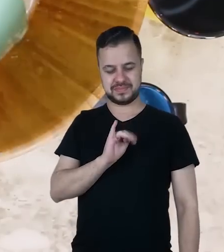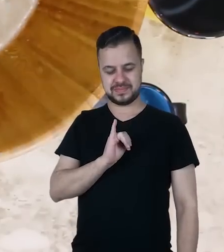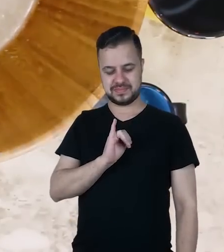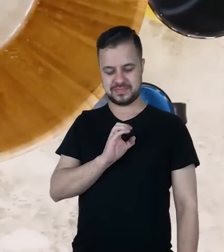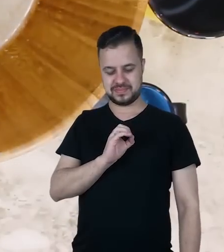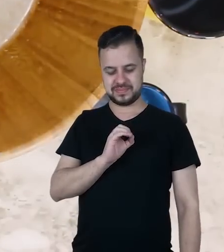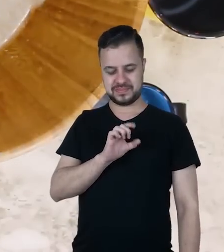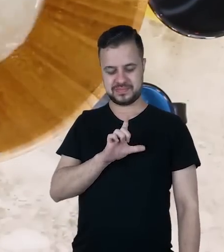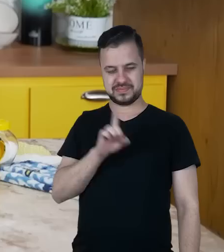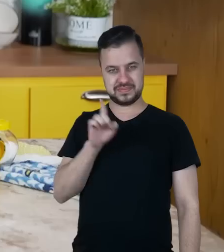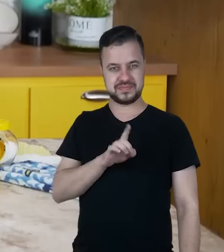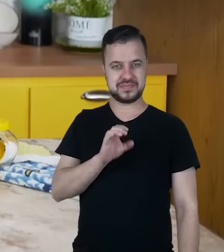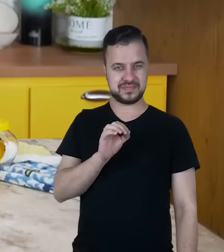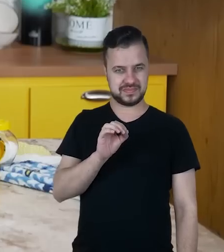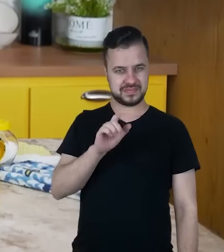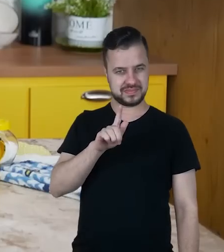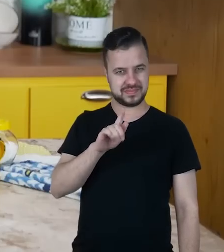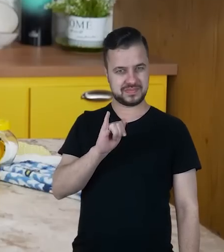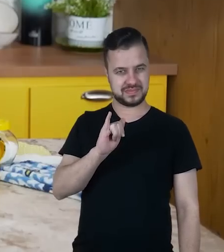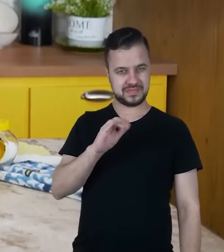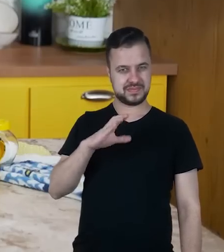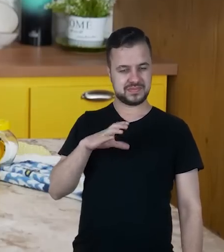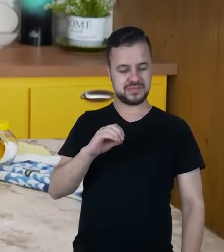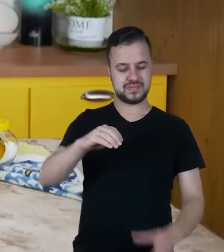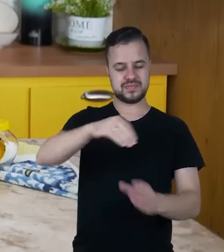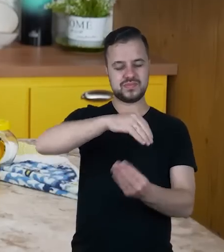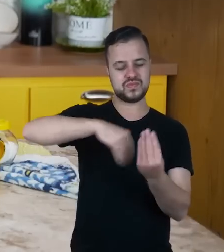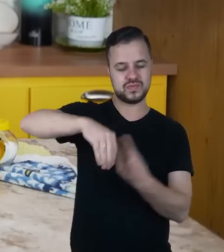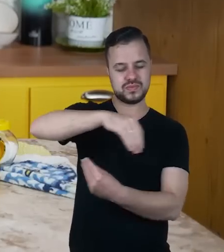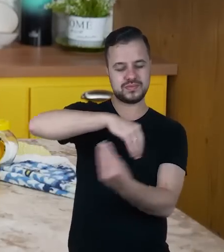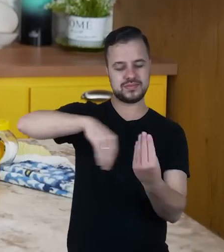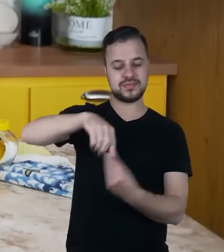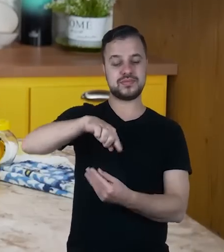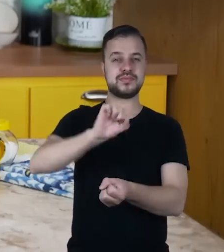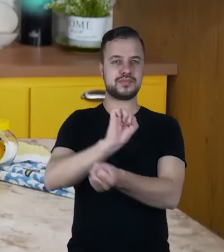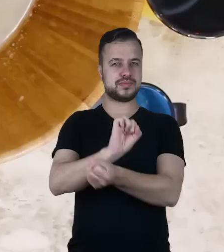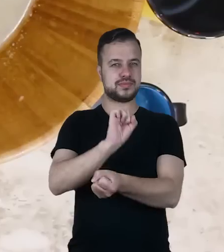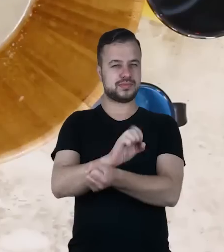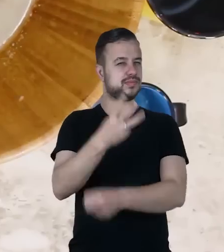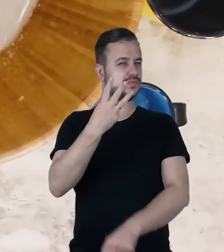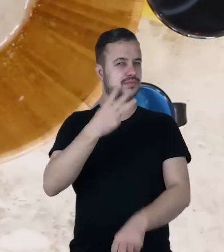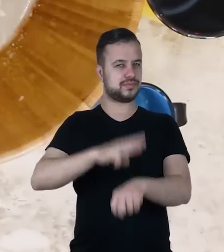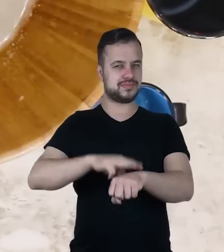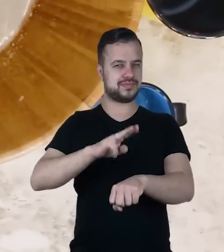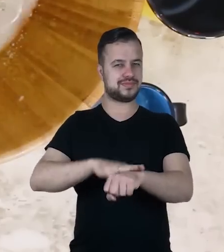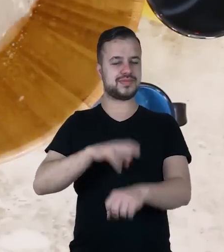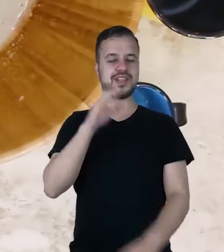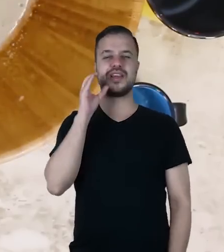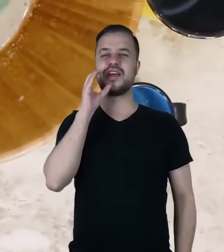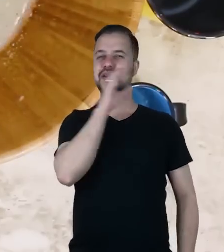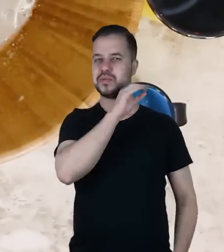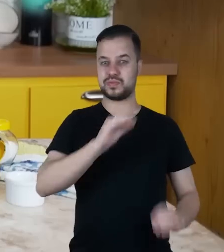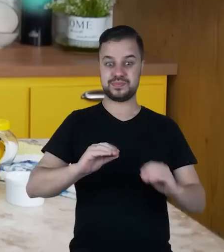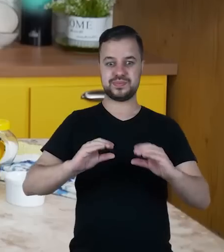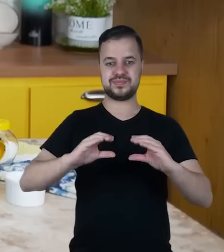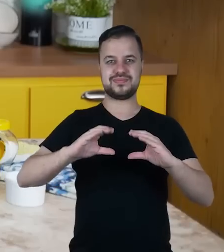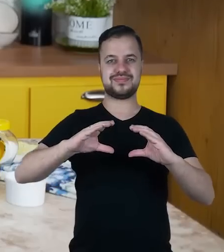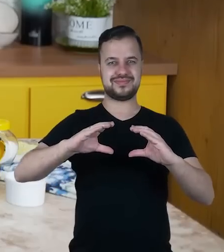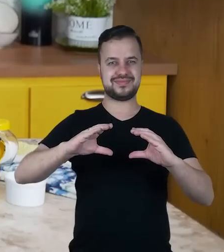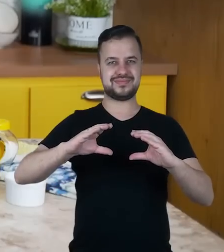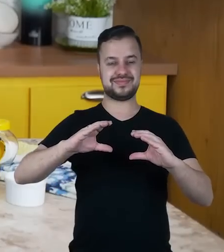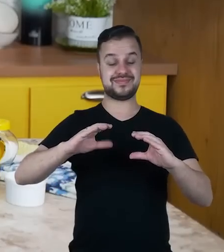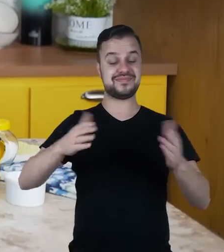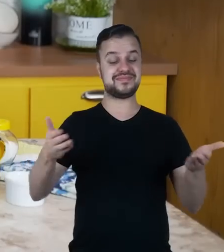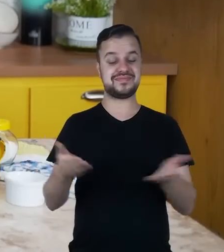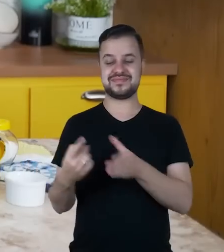leve mexida e você vai reservar aqui, vai deixar fermentando por uns 3 minutinhos. É coisa rápida, é só para ativar o fermento. E agora aqui